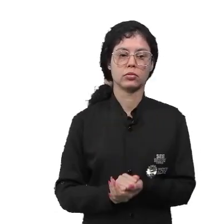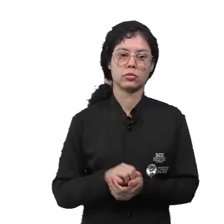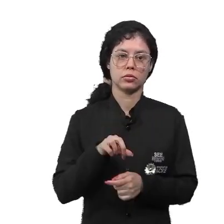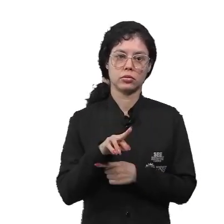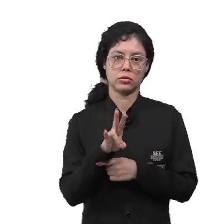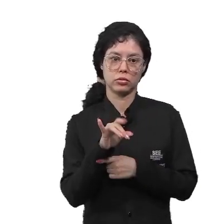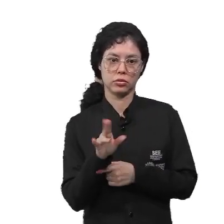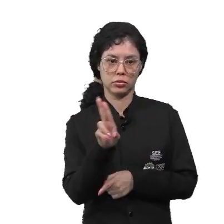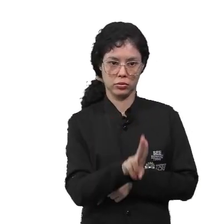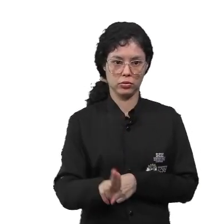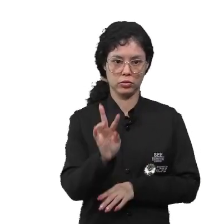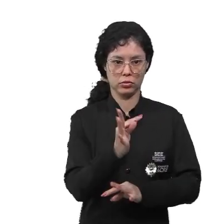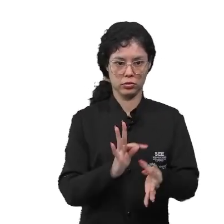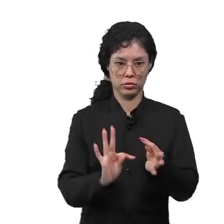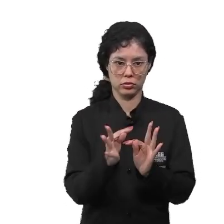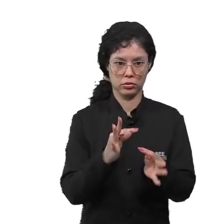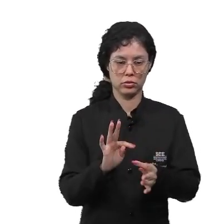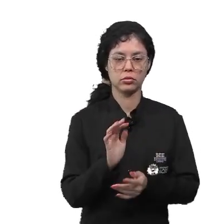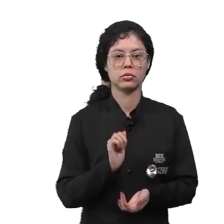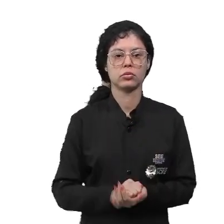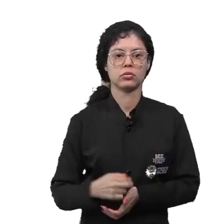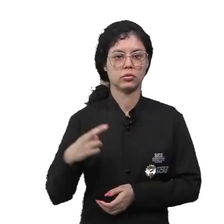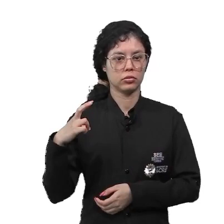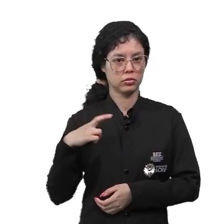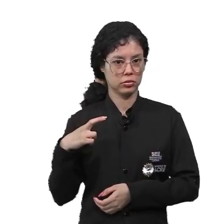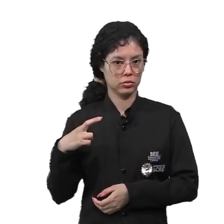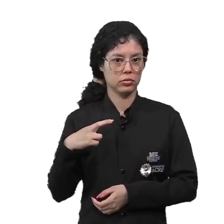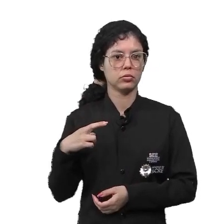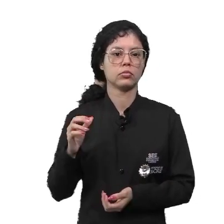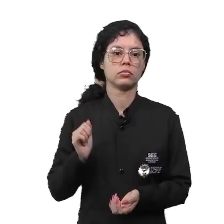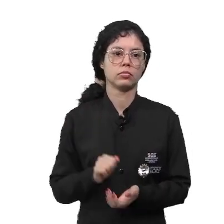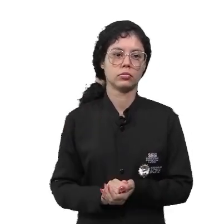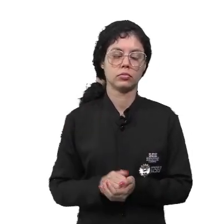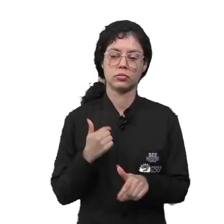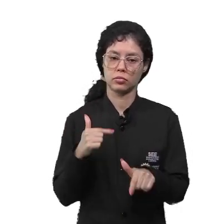a moralidade do uso de tecnologias,